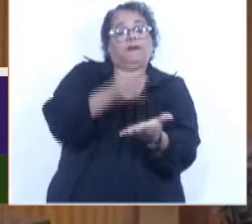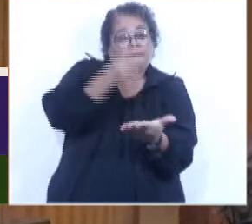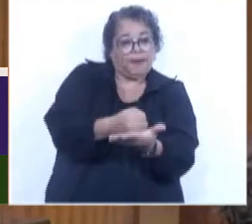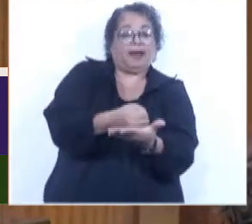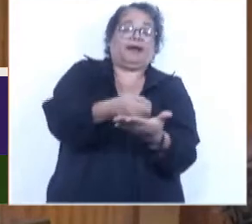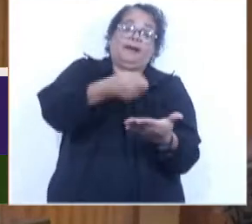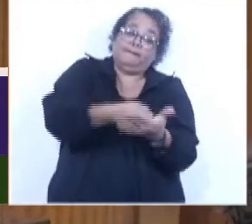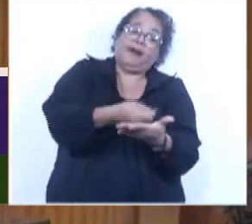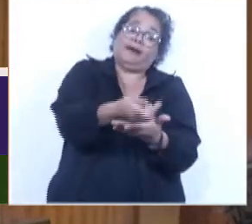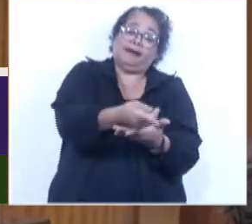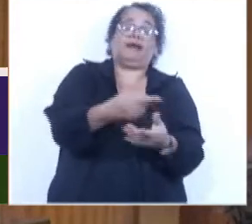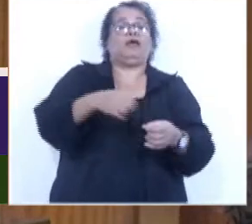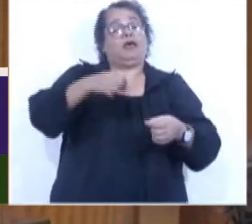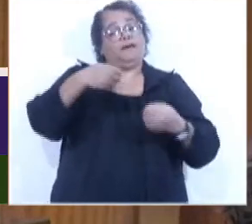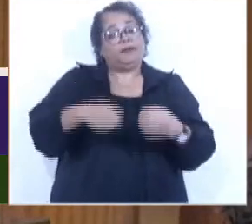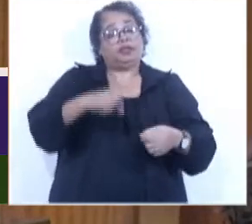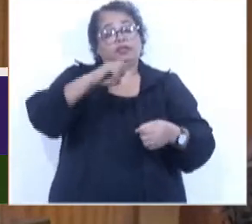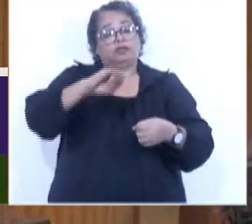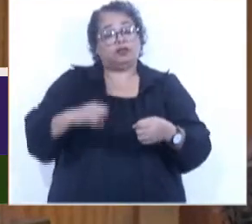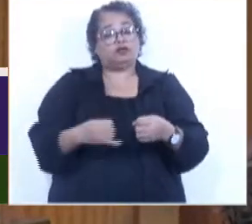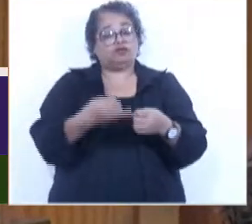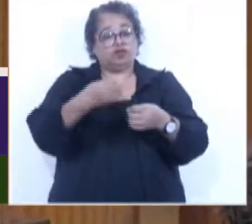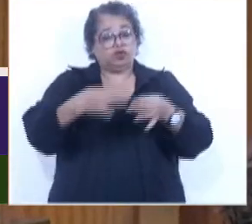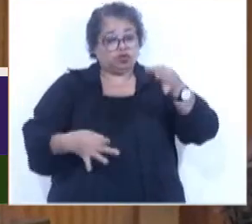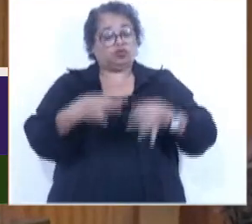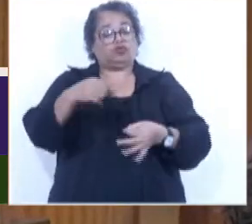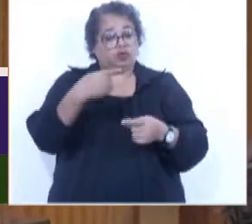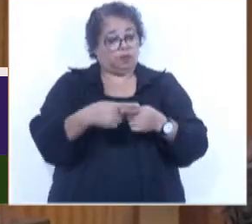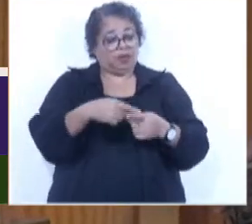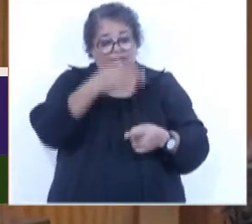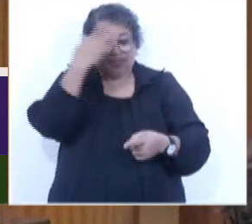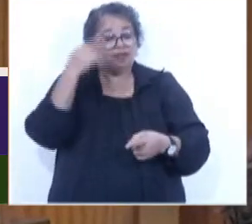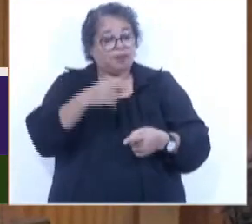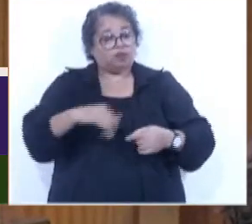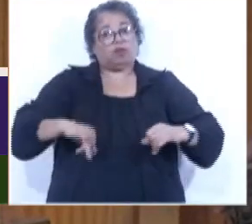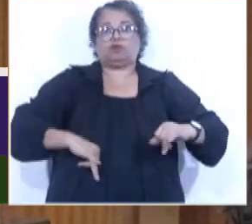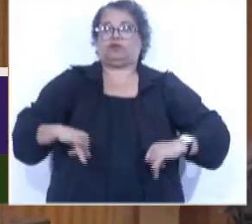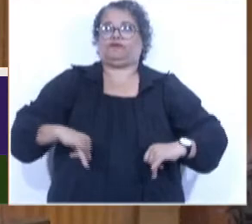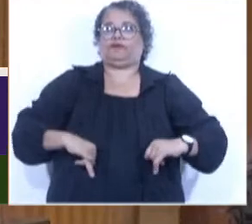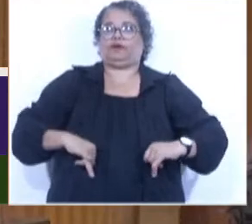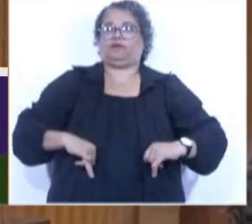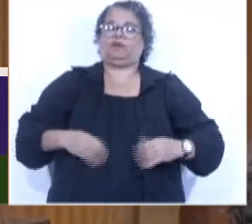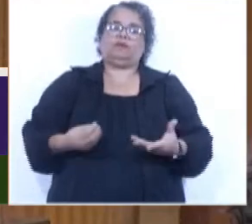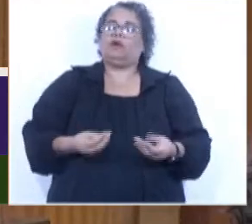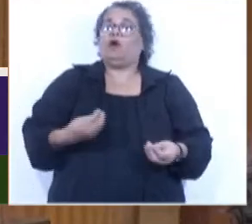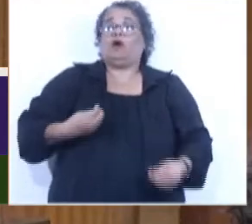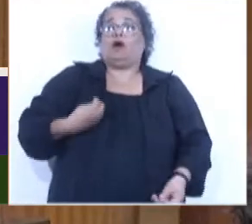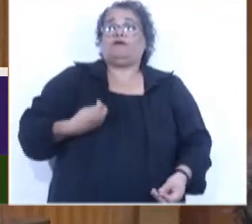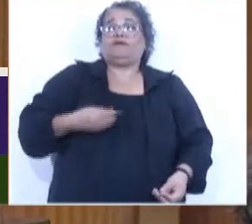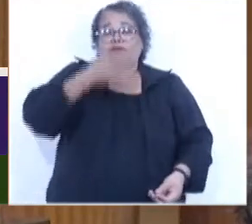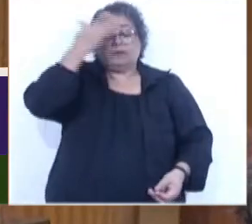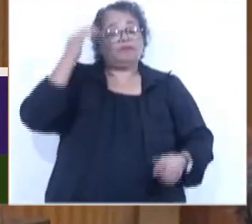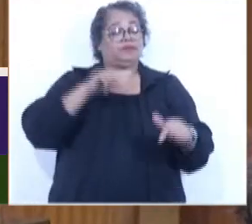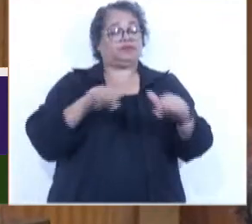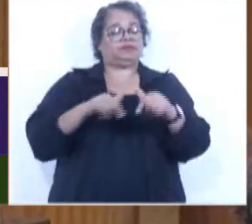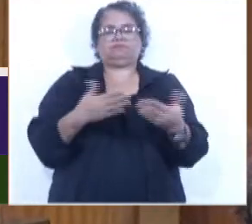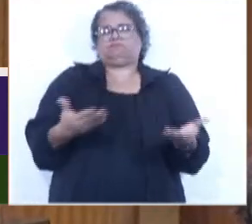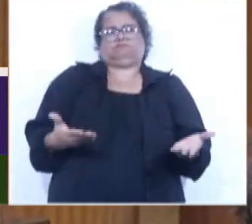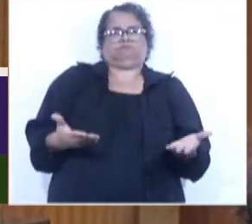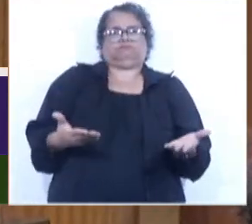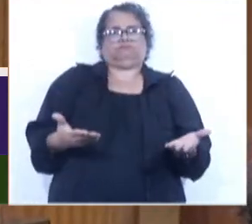seja feita para essas pessoas que foram soterradas Aí eu pergunto Quanto que vale a vida de um trabalhador e de uma trabalhadora